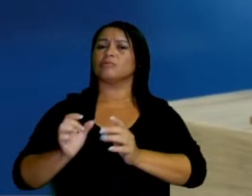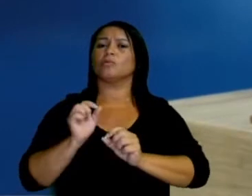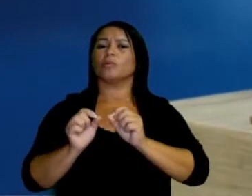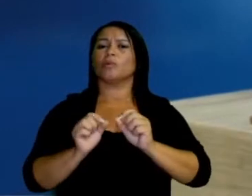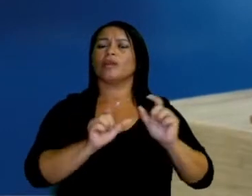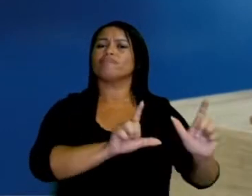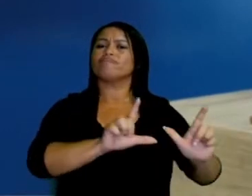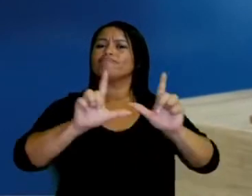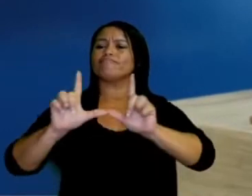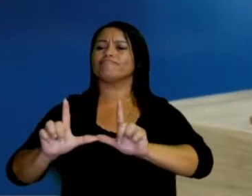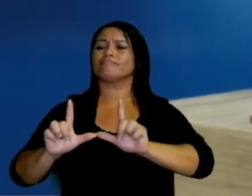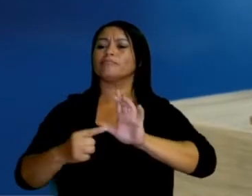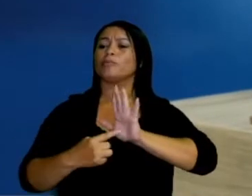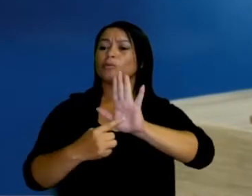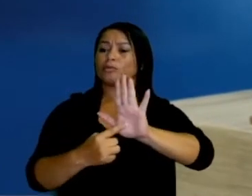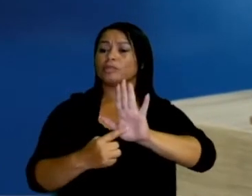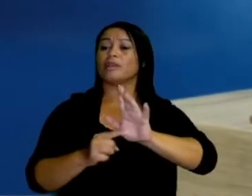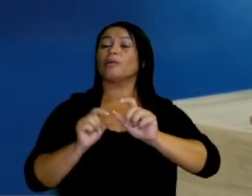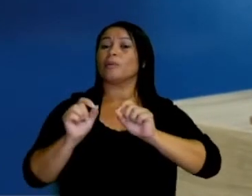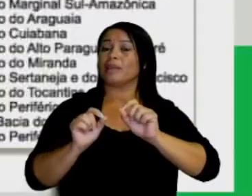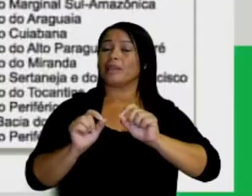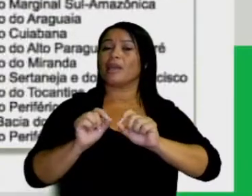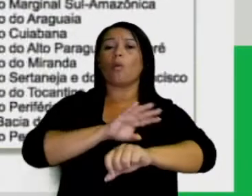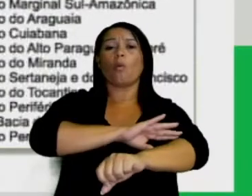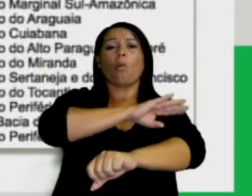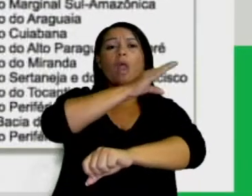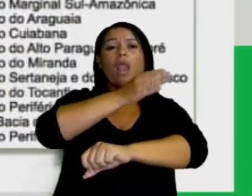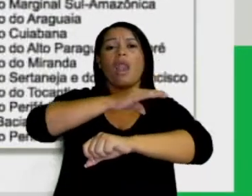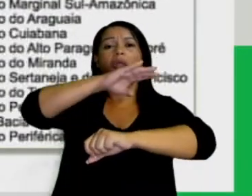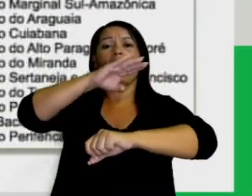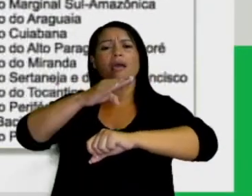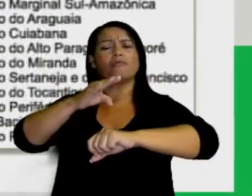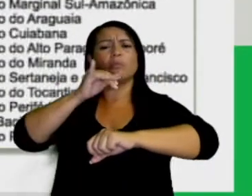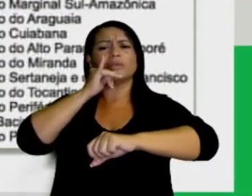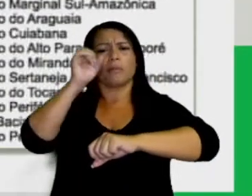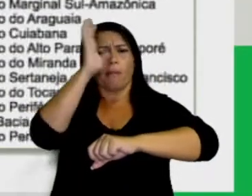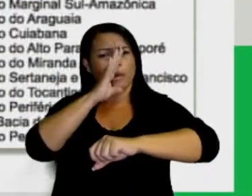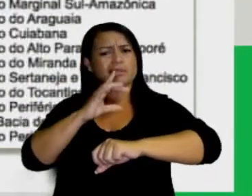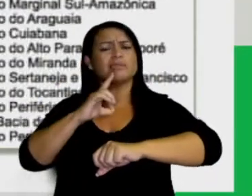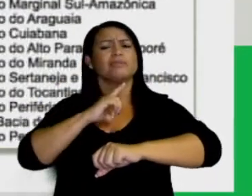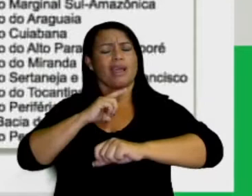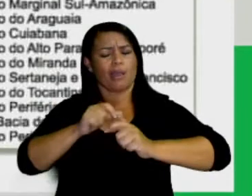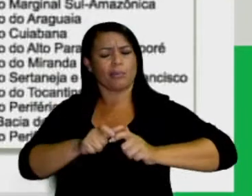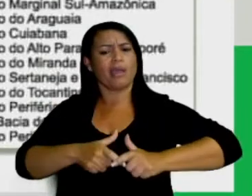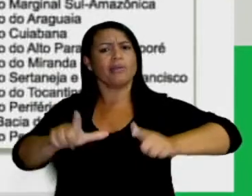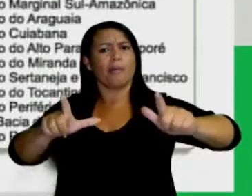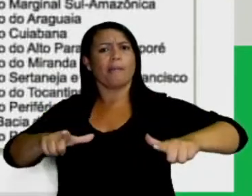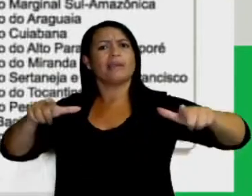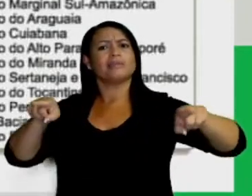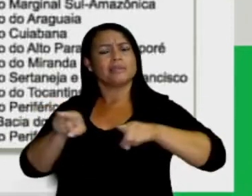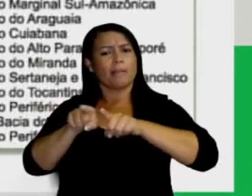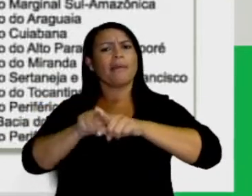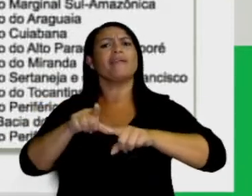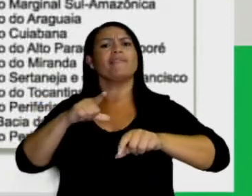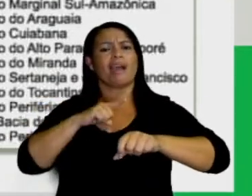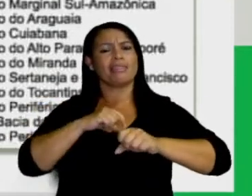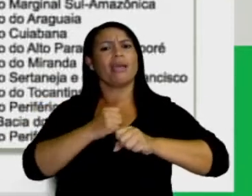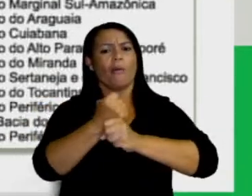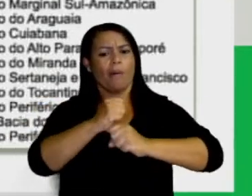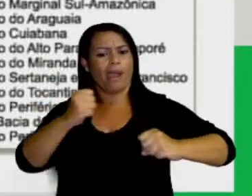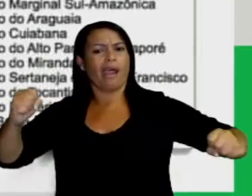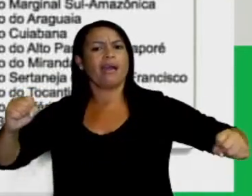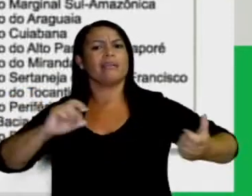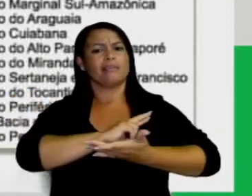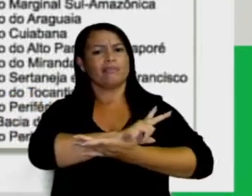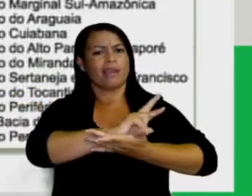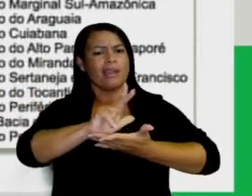aspecto importante, né, relacionado ao nosso território seria o relevo. O Brasil, como apresenta um território imenso, também vai apresentar uma grande variedade